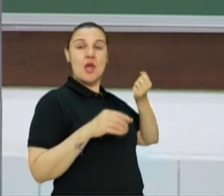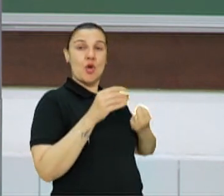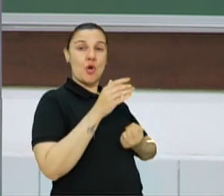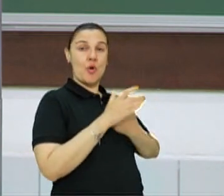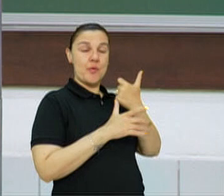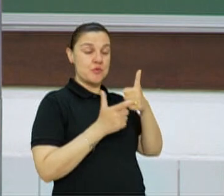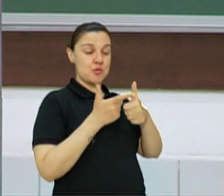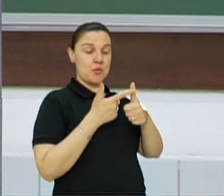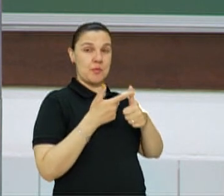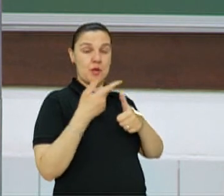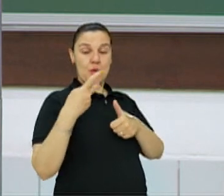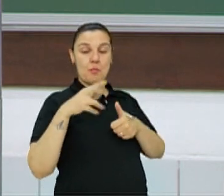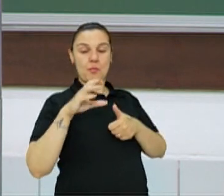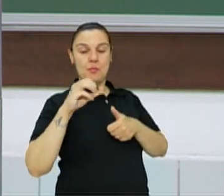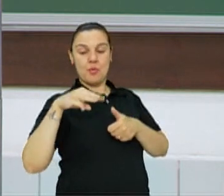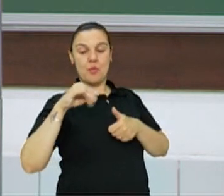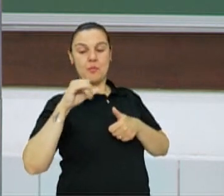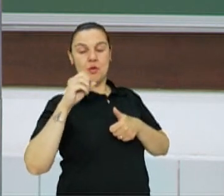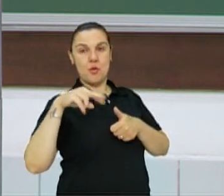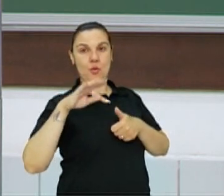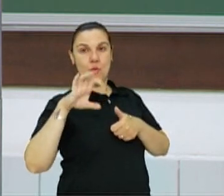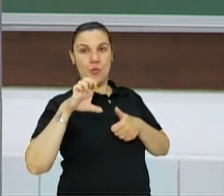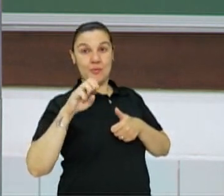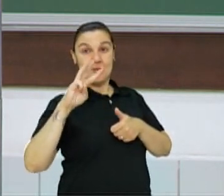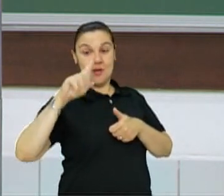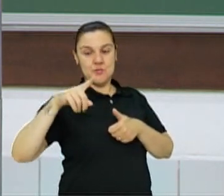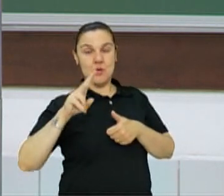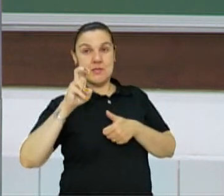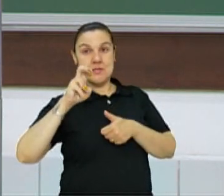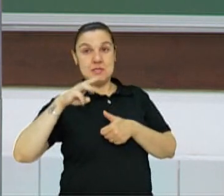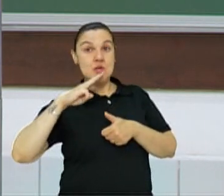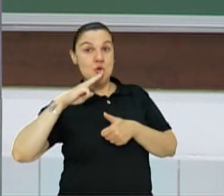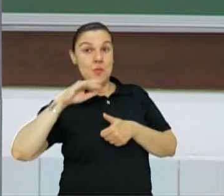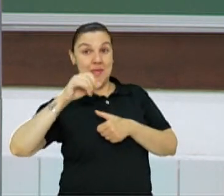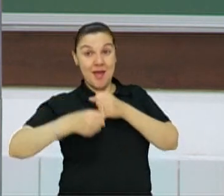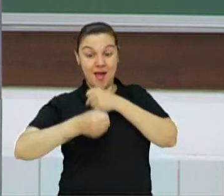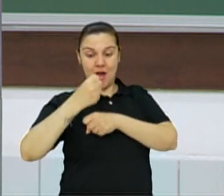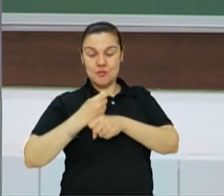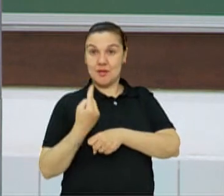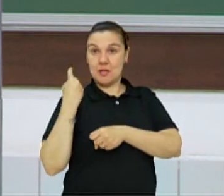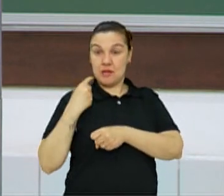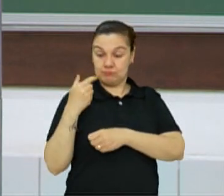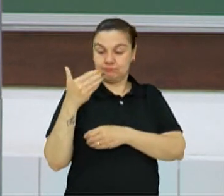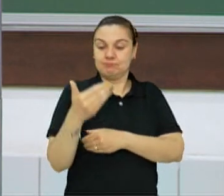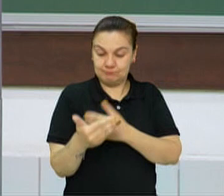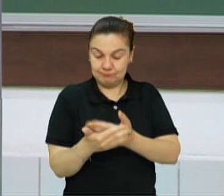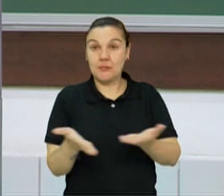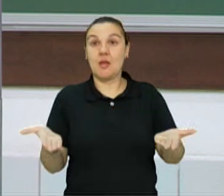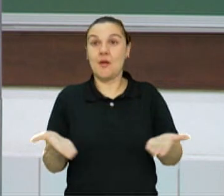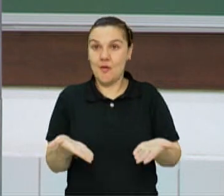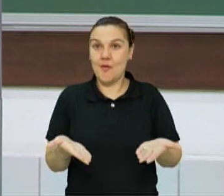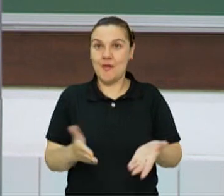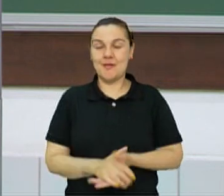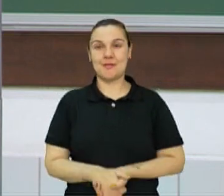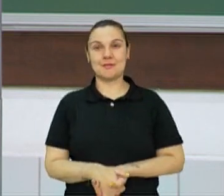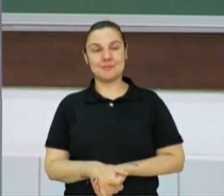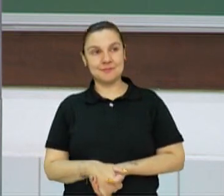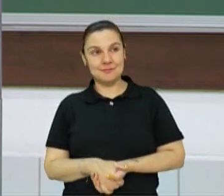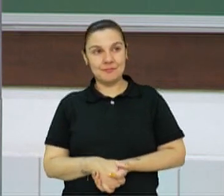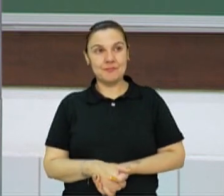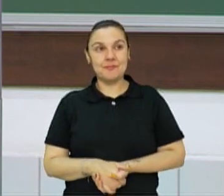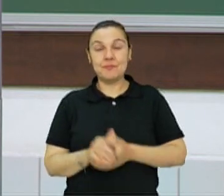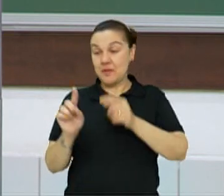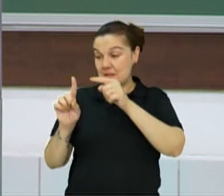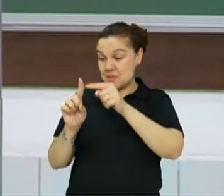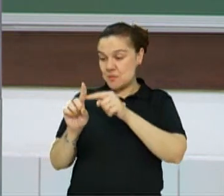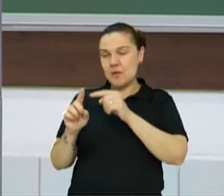primeiro ser vivo, o probionte, há 3,5 bilhões de anos atrás, até as novas espécies